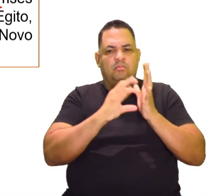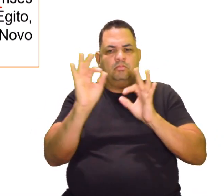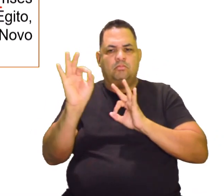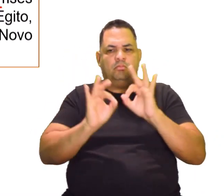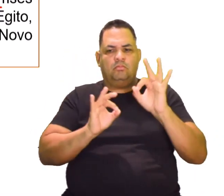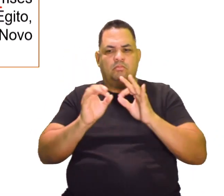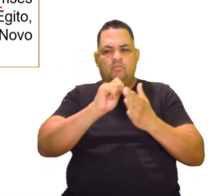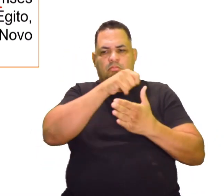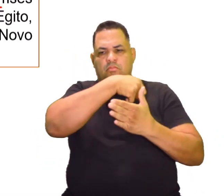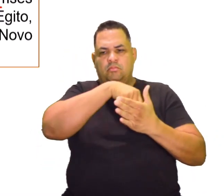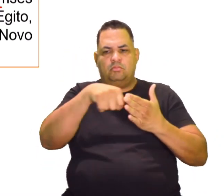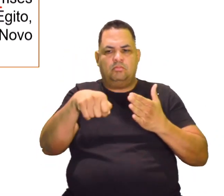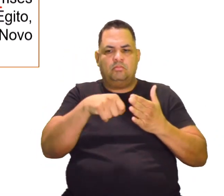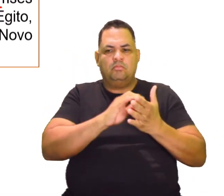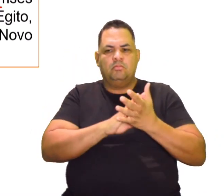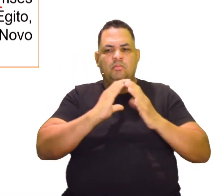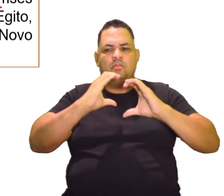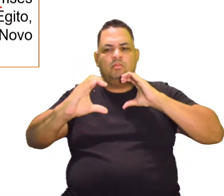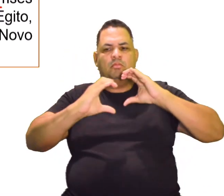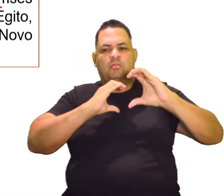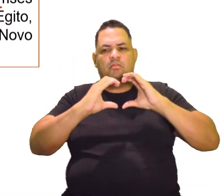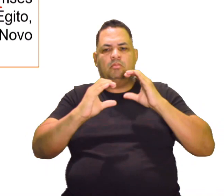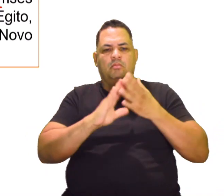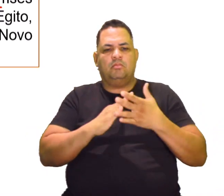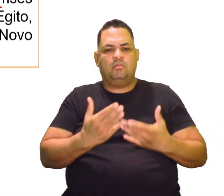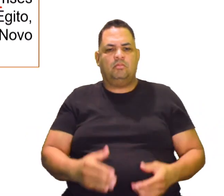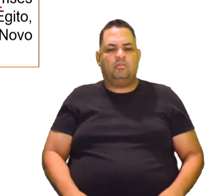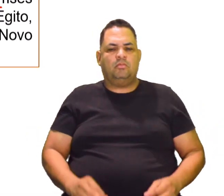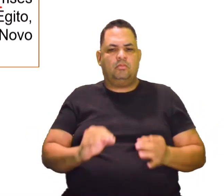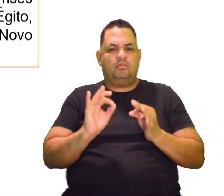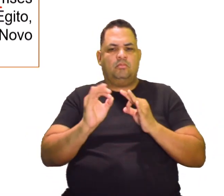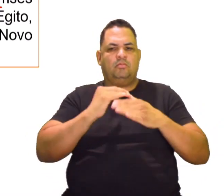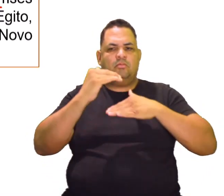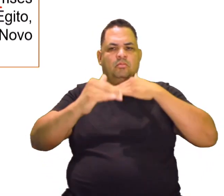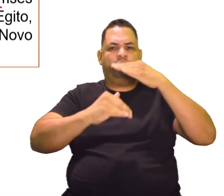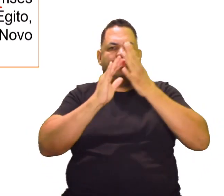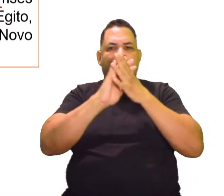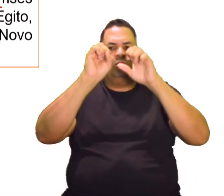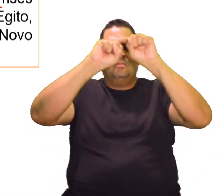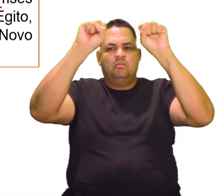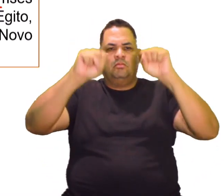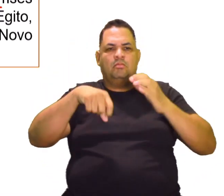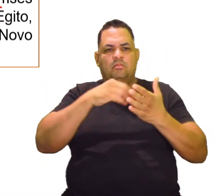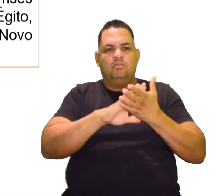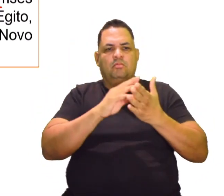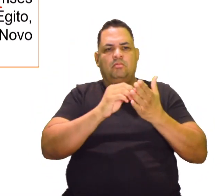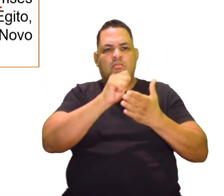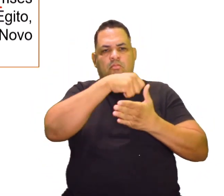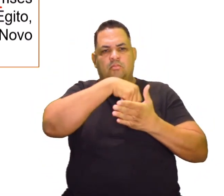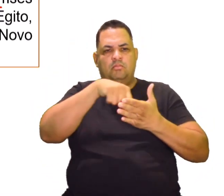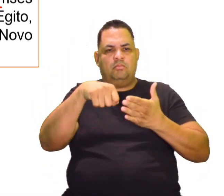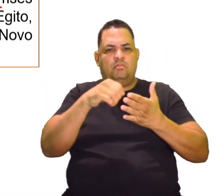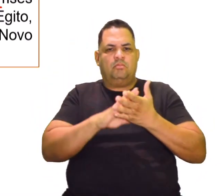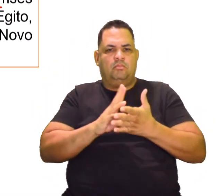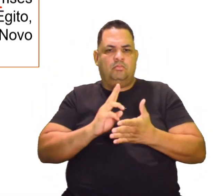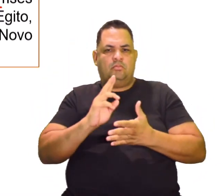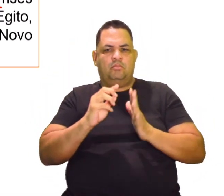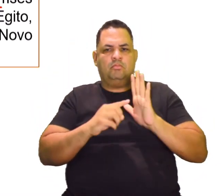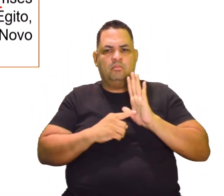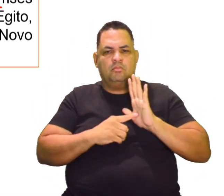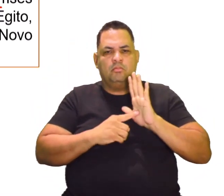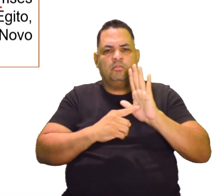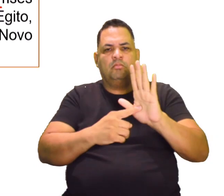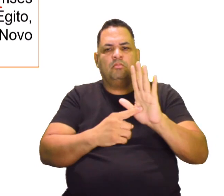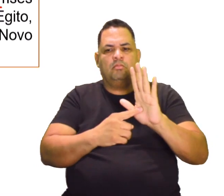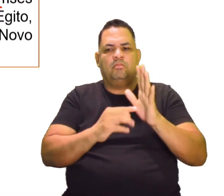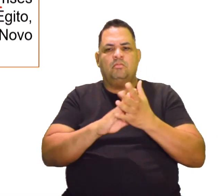escrita, certo? Então, no Egito Antigo, foram desenvolvidos sistemas de escrita de maneira